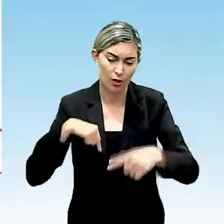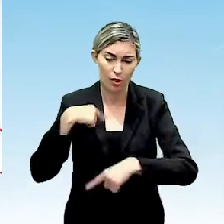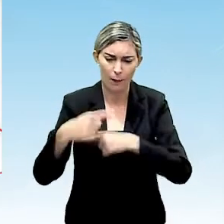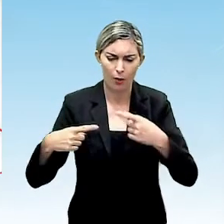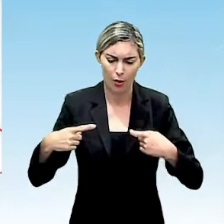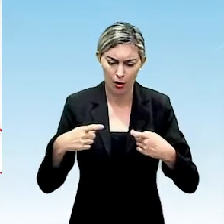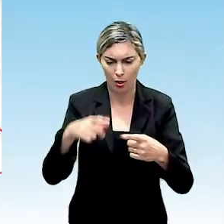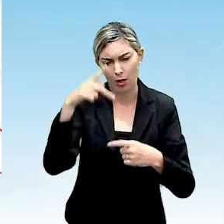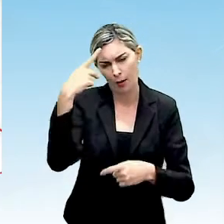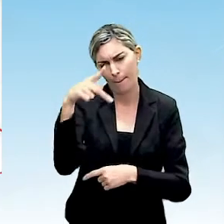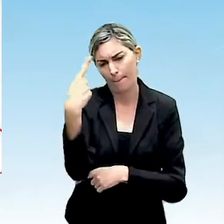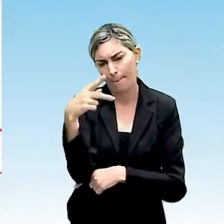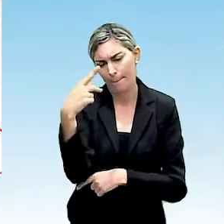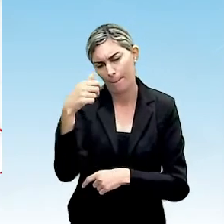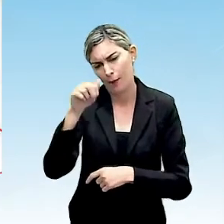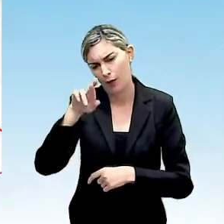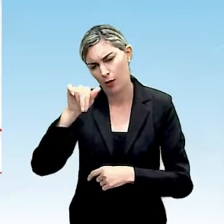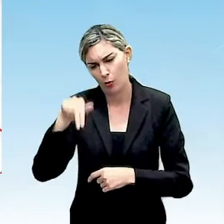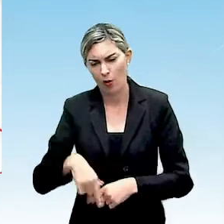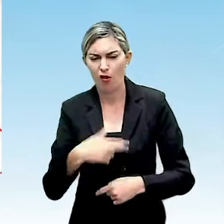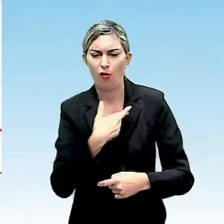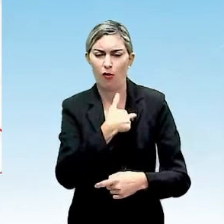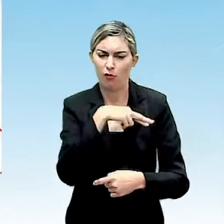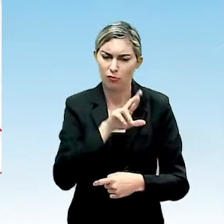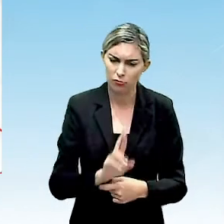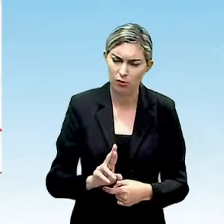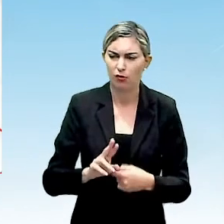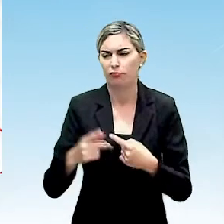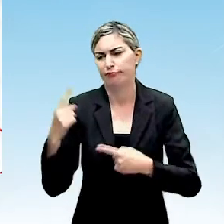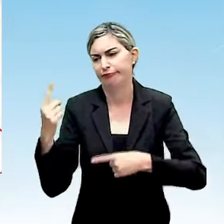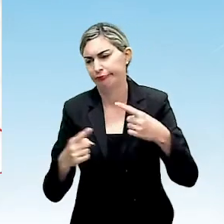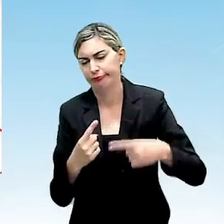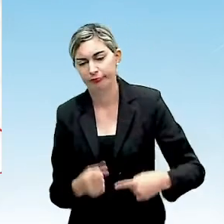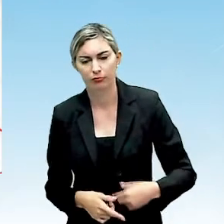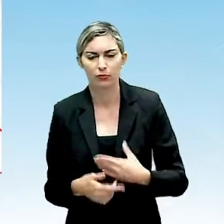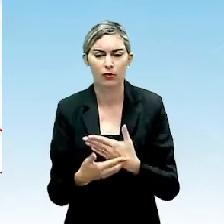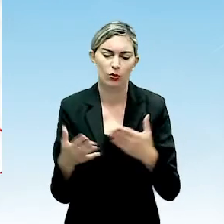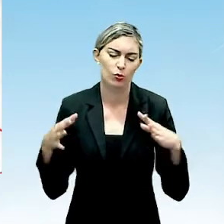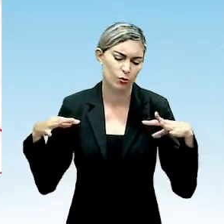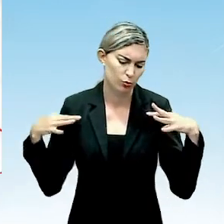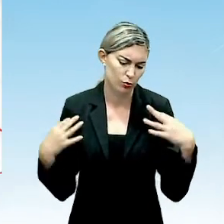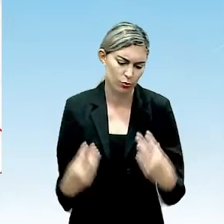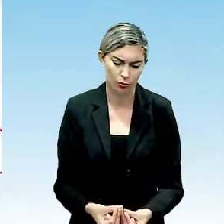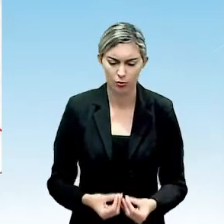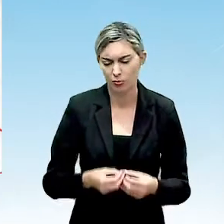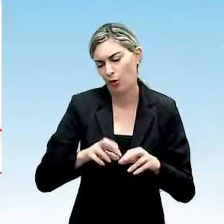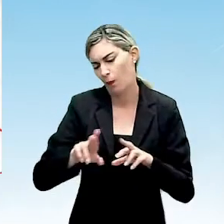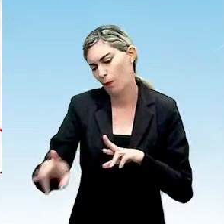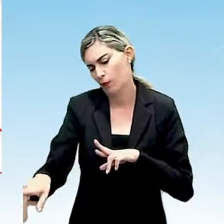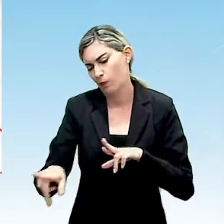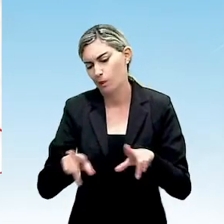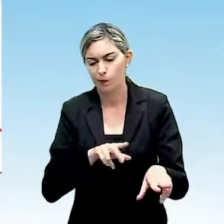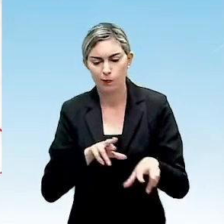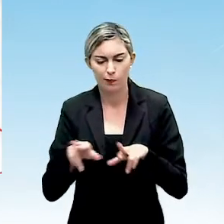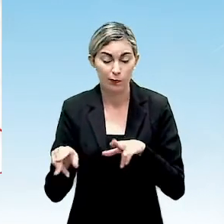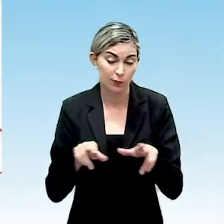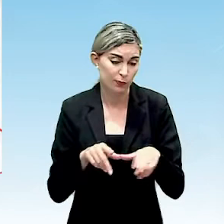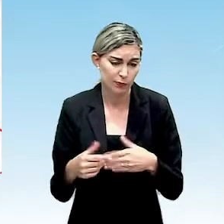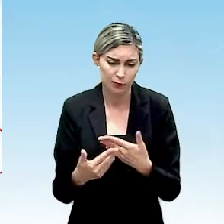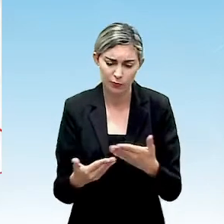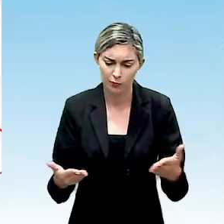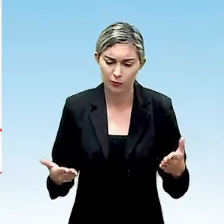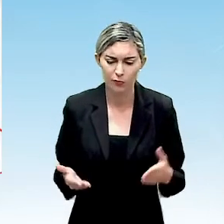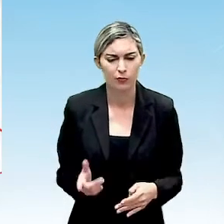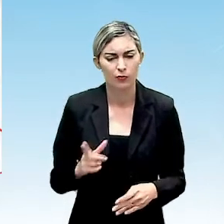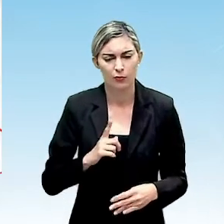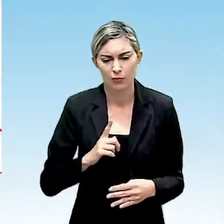Paraguai, depois da questão religiosa, né? Enfim, você tem toda uma gama de conflitos que, para poder